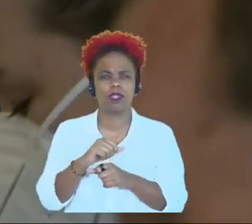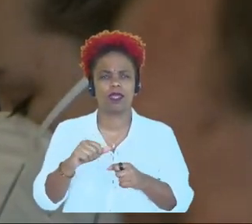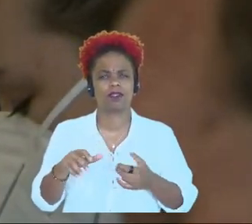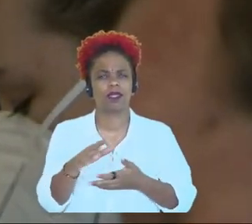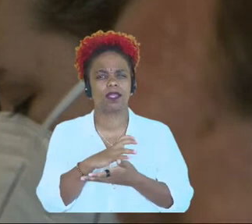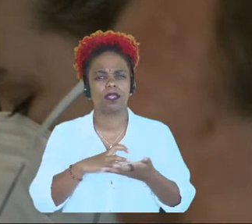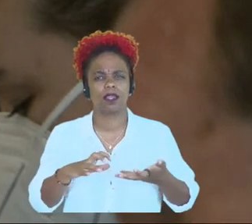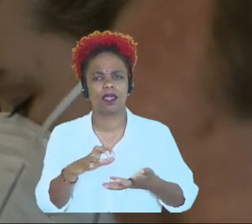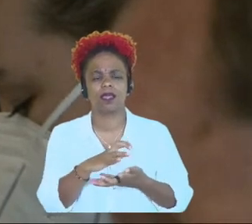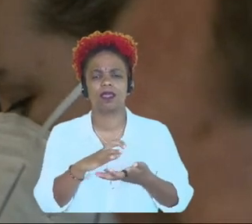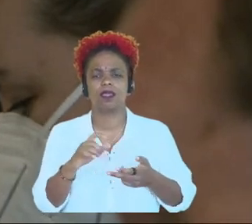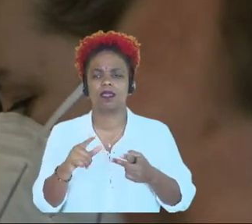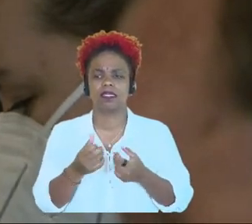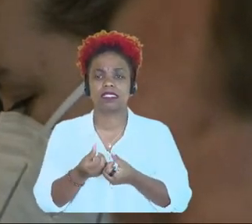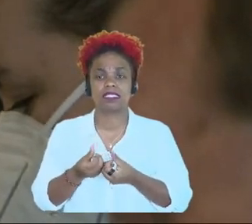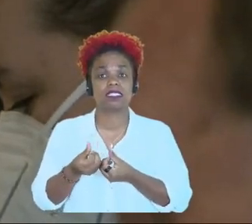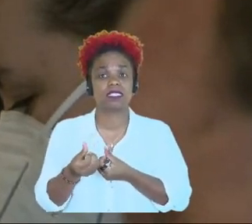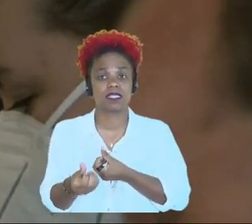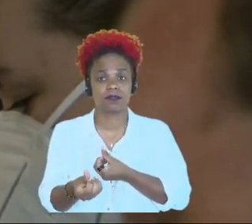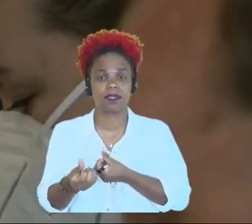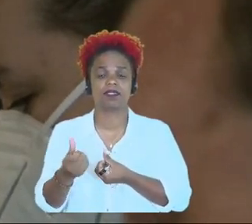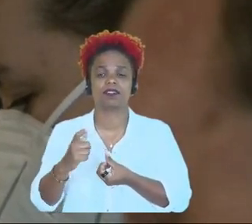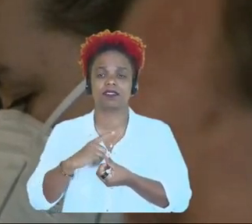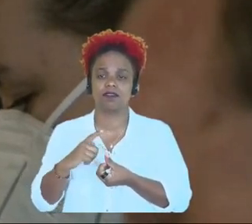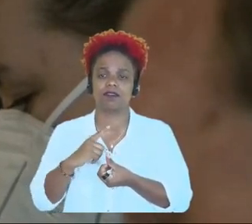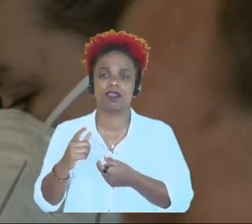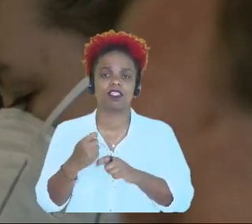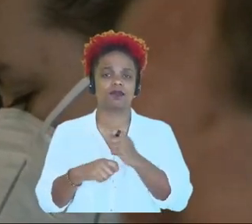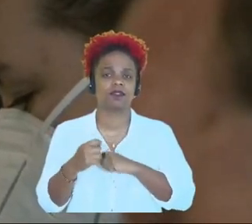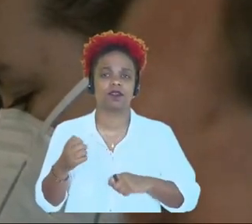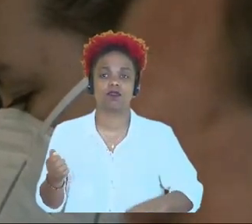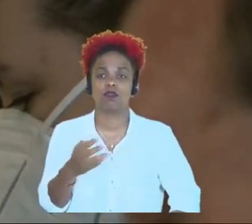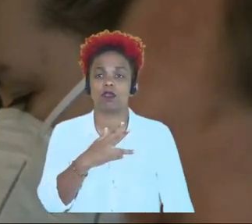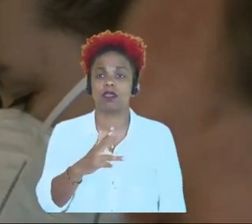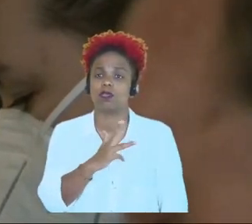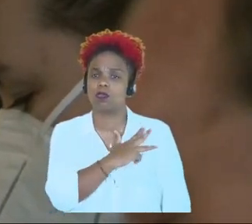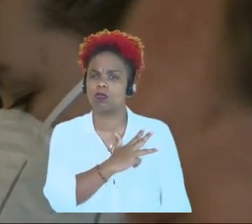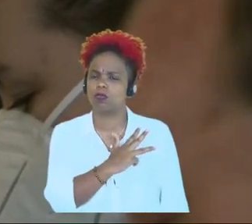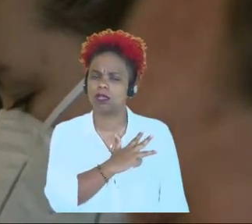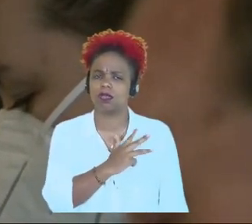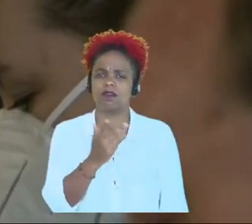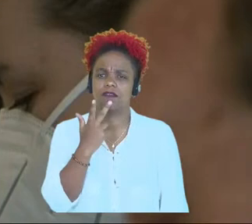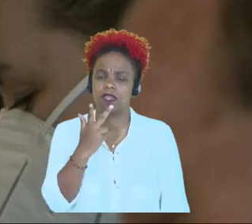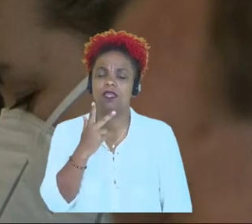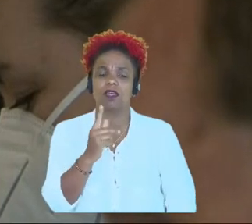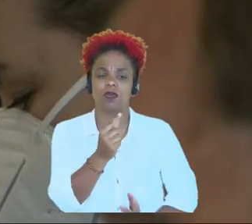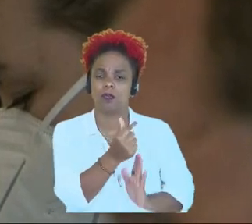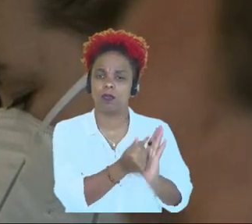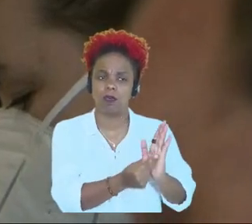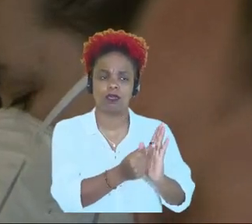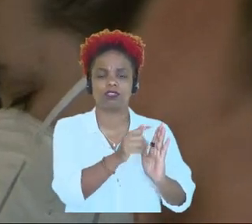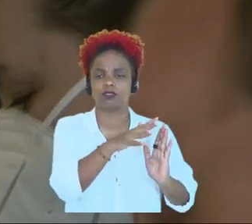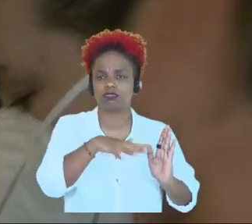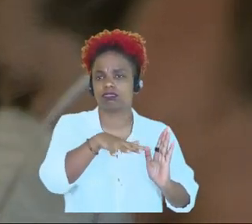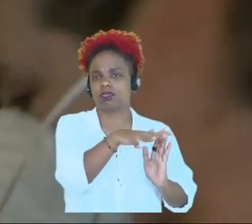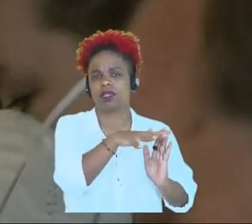nos primeiros 6 meses da nova administração Lula? Todo mundo fala de tributária, vocês estão vendo